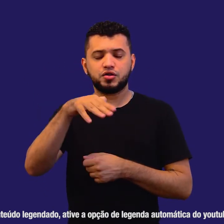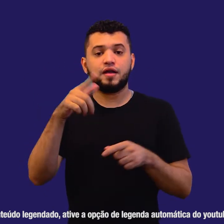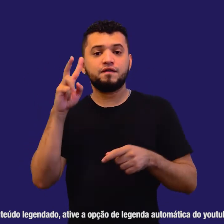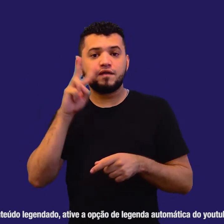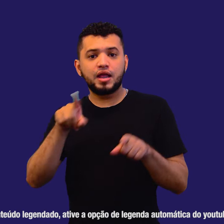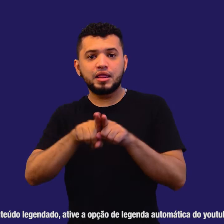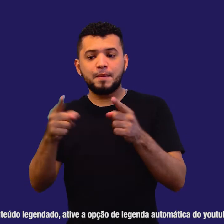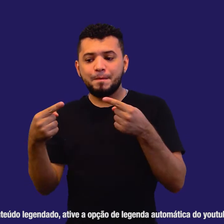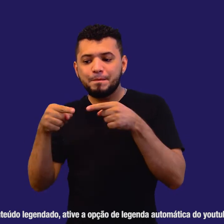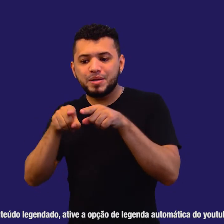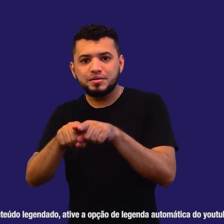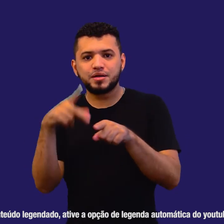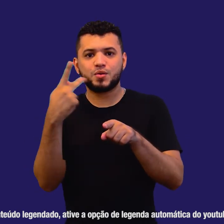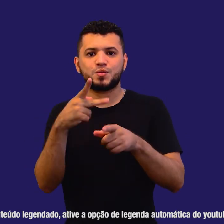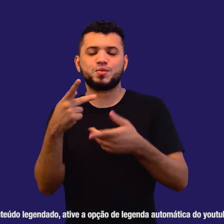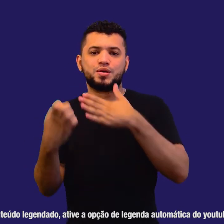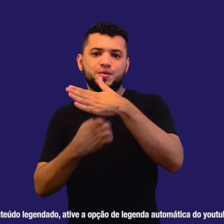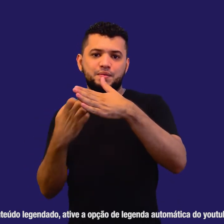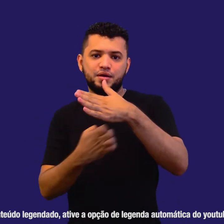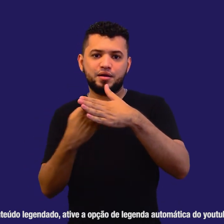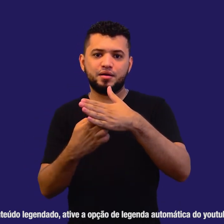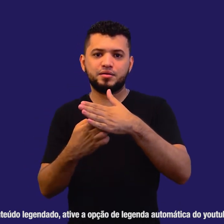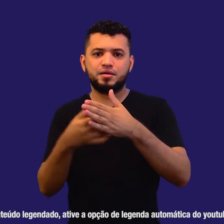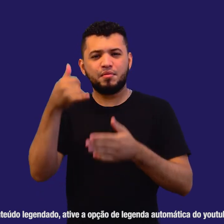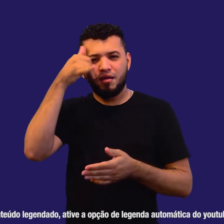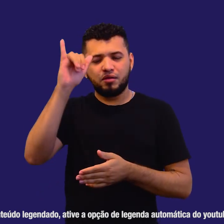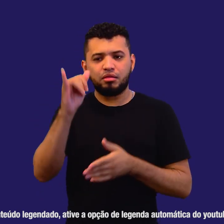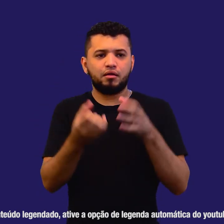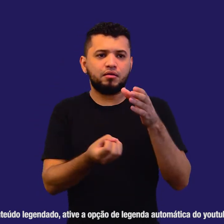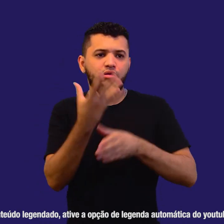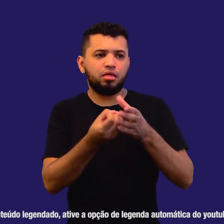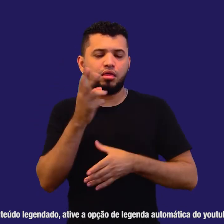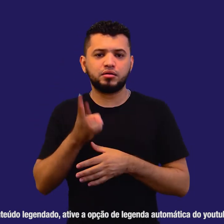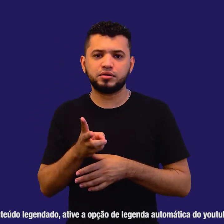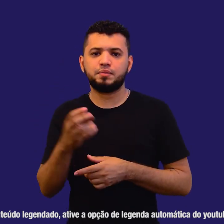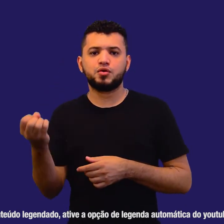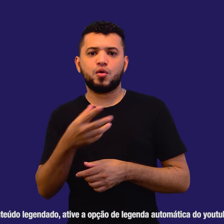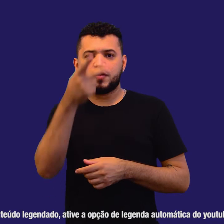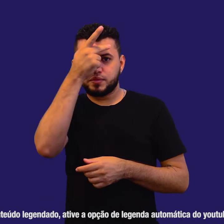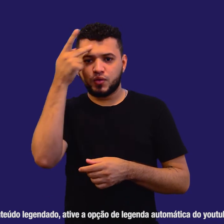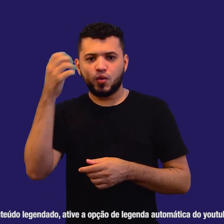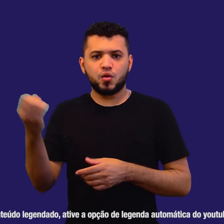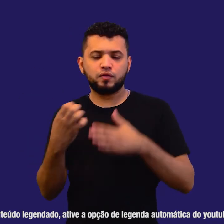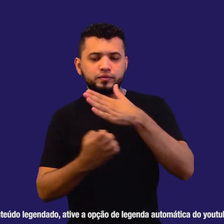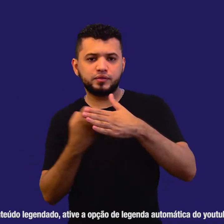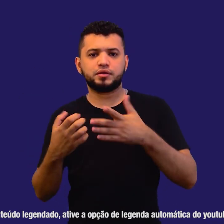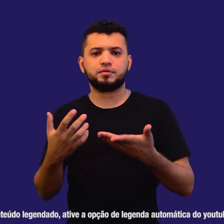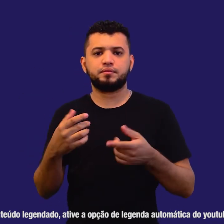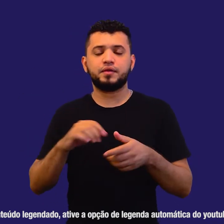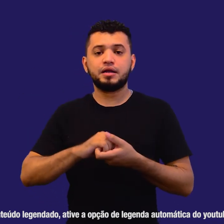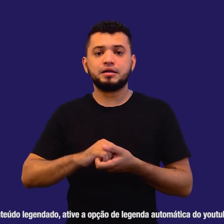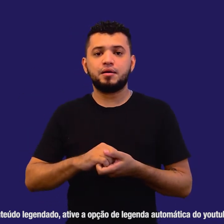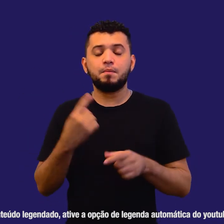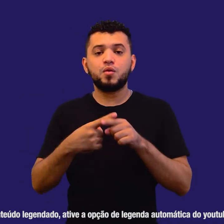de negócios complementares, ao invés de reinventar a roda, sabe? Se tem uma plataforma que já é eficaz, para que eu